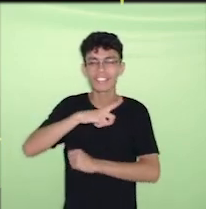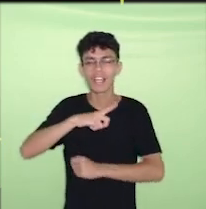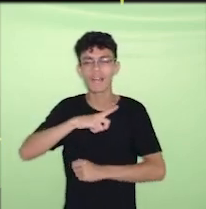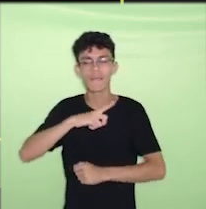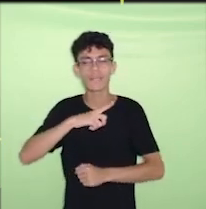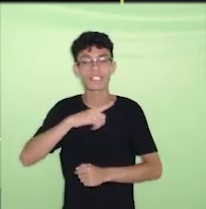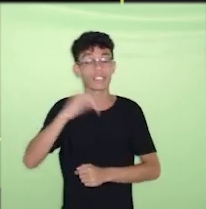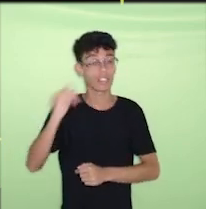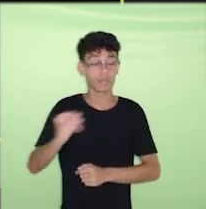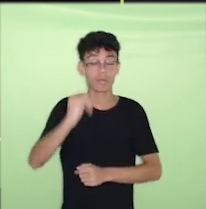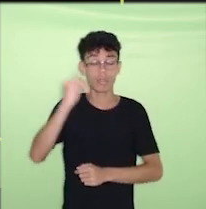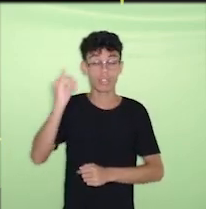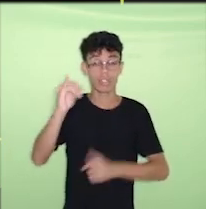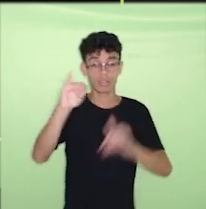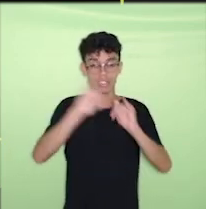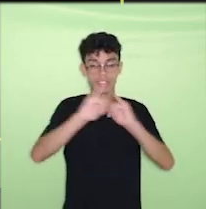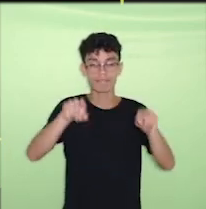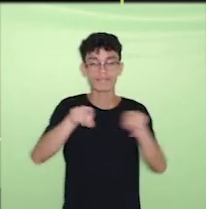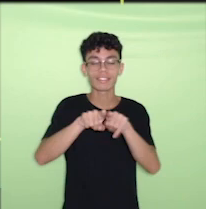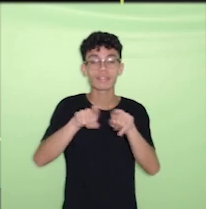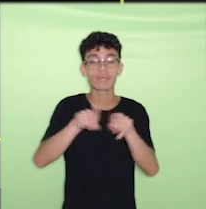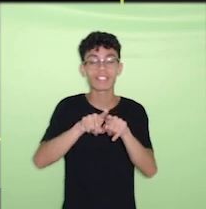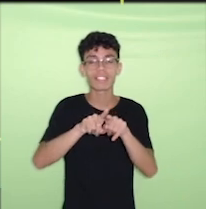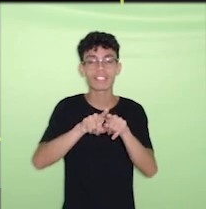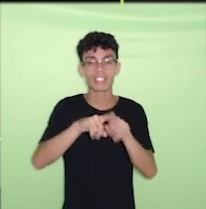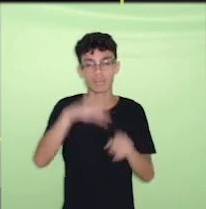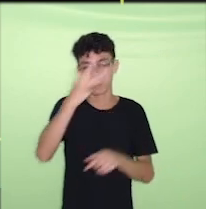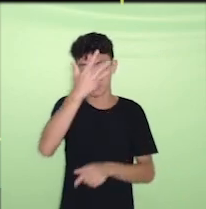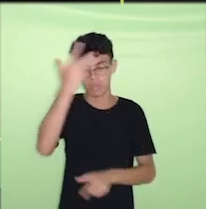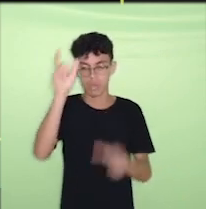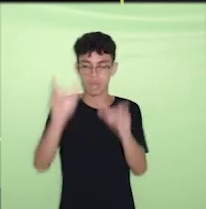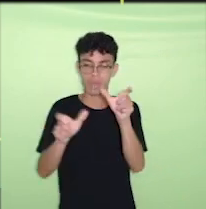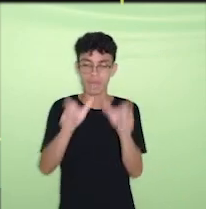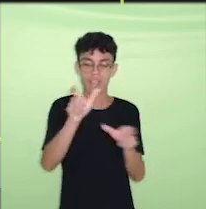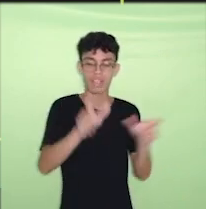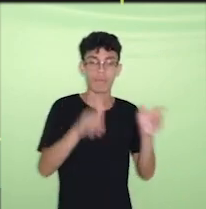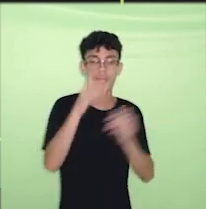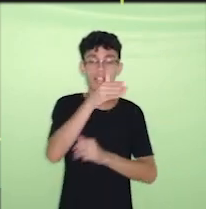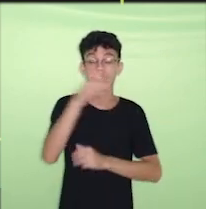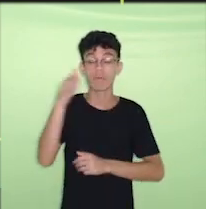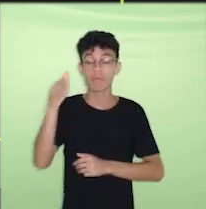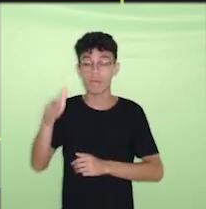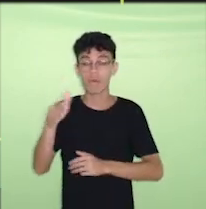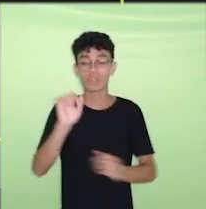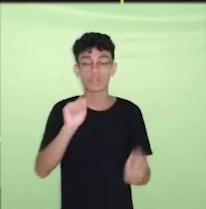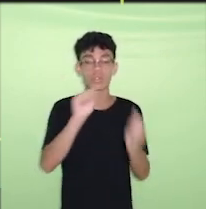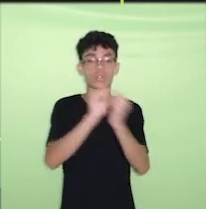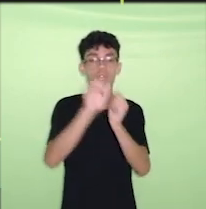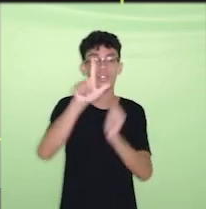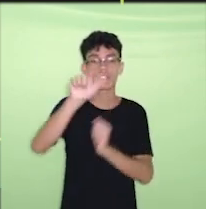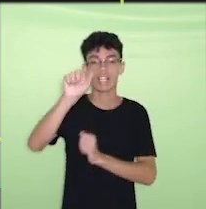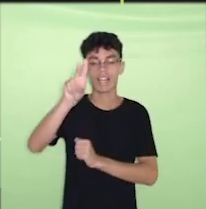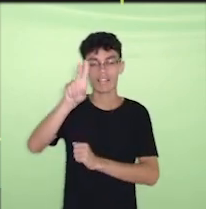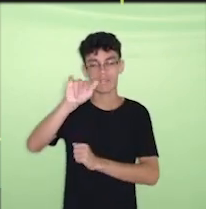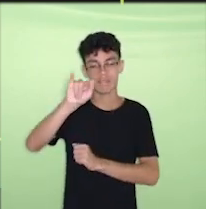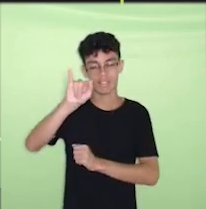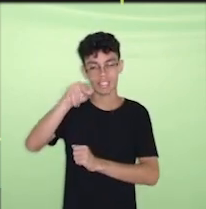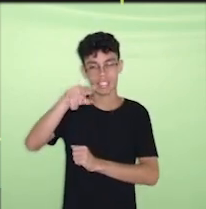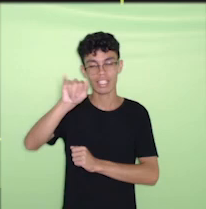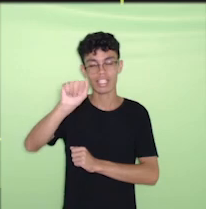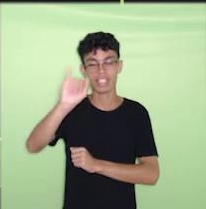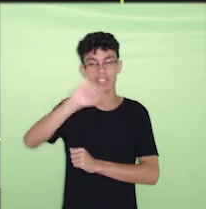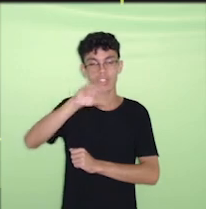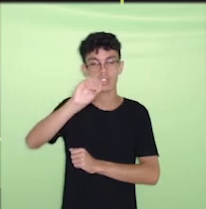É importante dizer também que é o elenco, né? Eu faço parte do elenco junto com a Lavínia Panunzi, o Joca Andreazzi e o